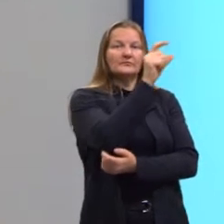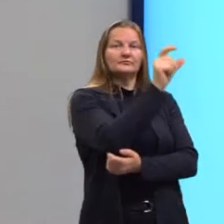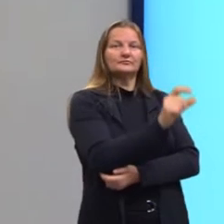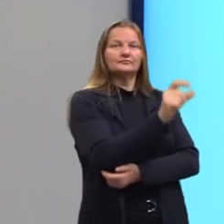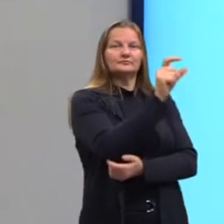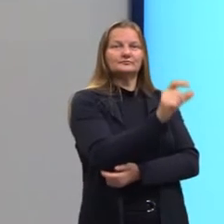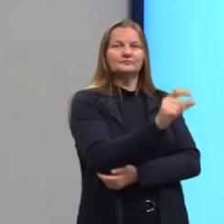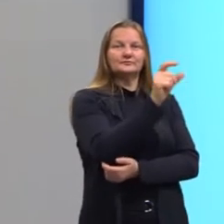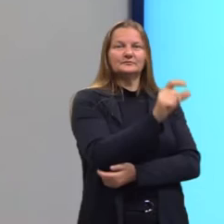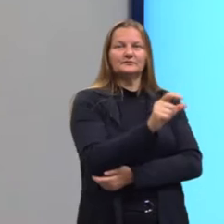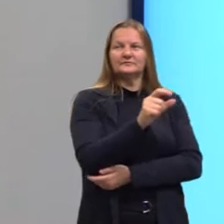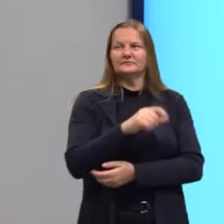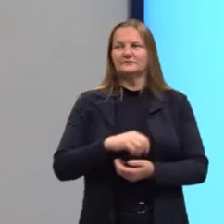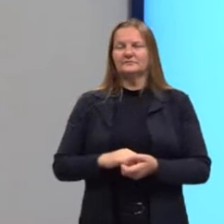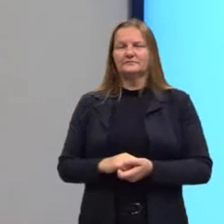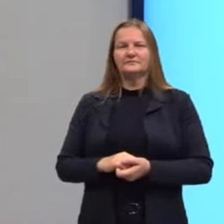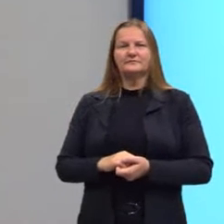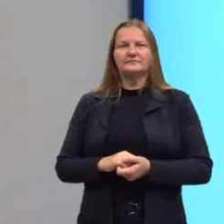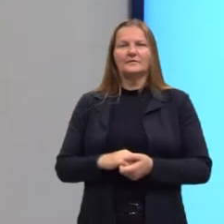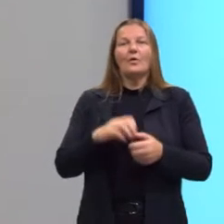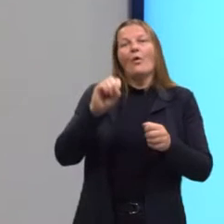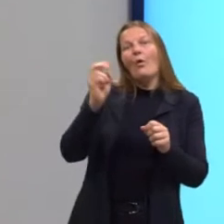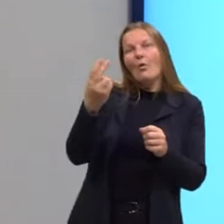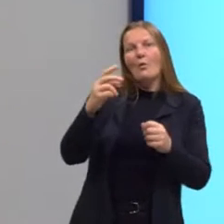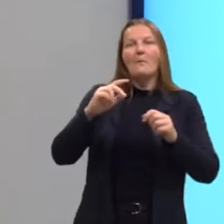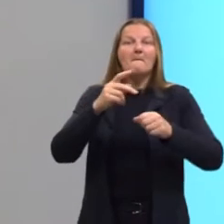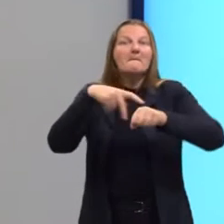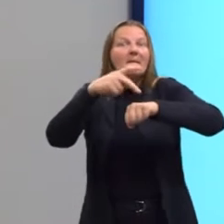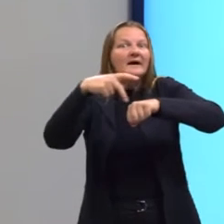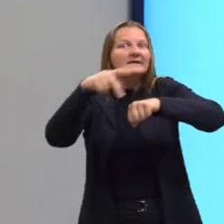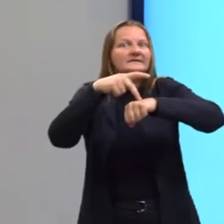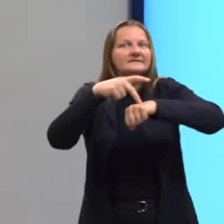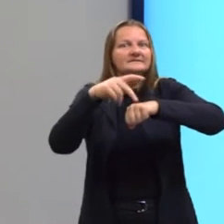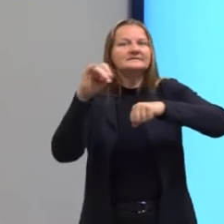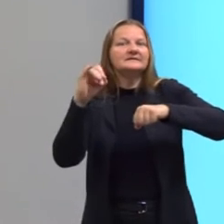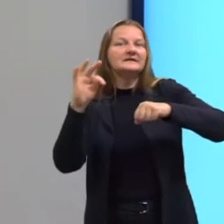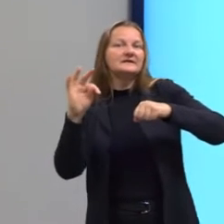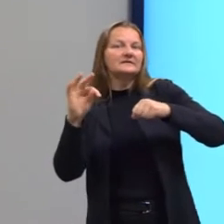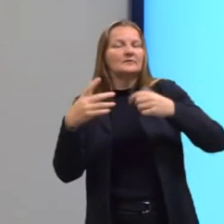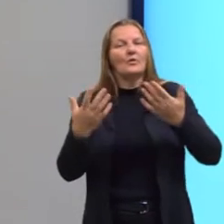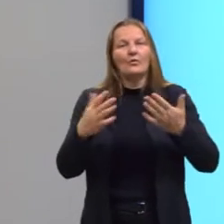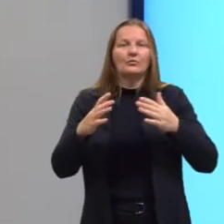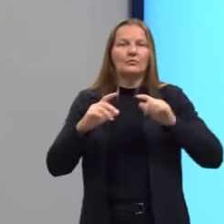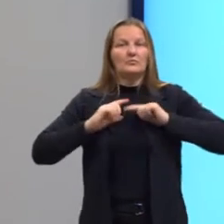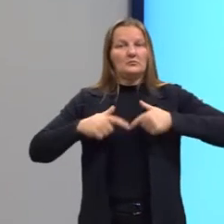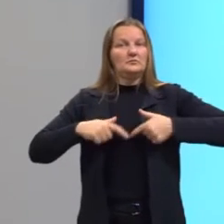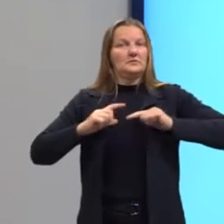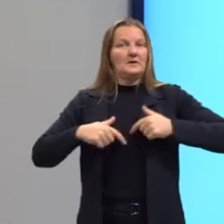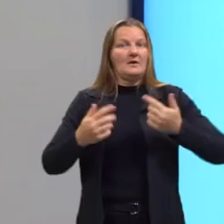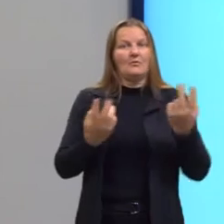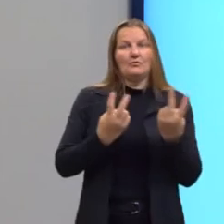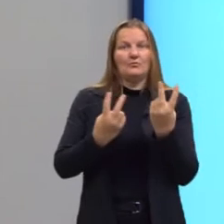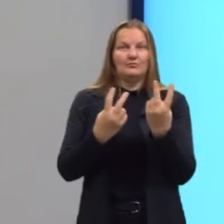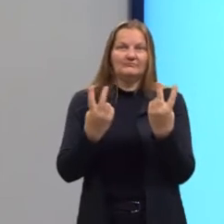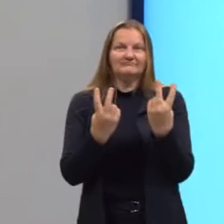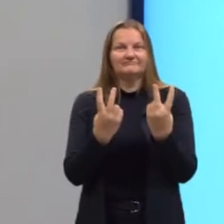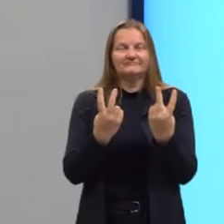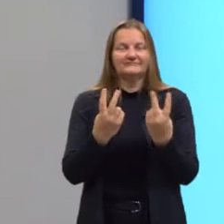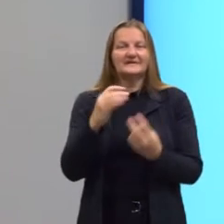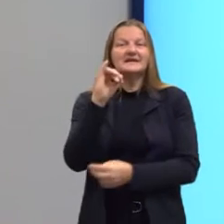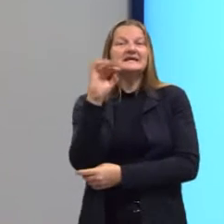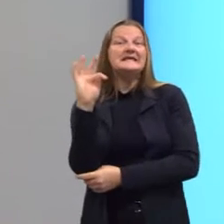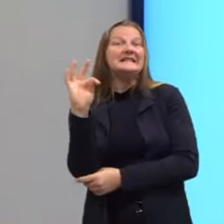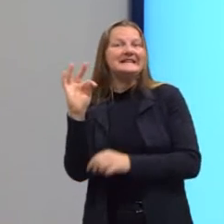ele tem a ver com o it que é o nome de uma cidade eu posso representar o nome de uma cidade com o Ito não posso então